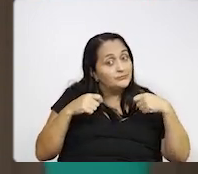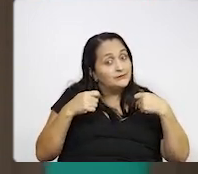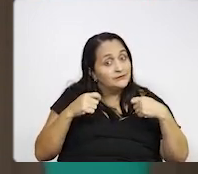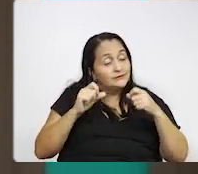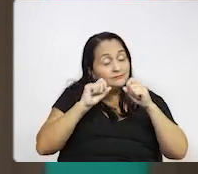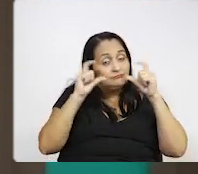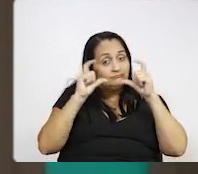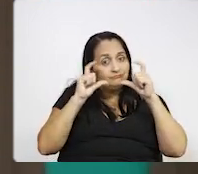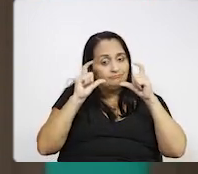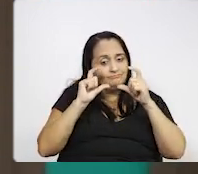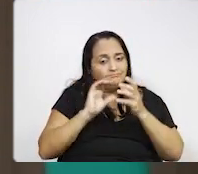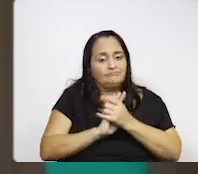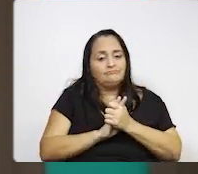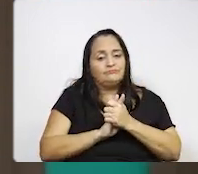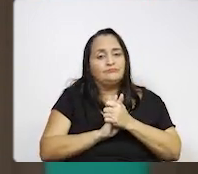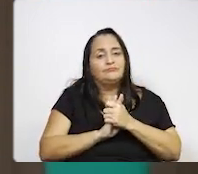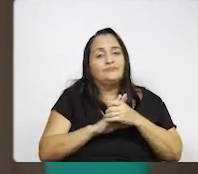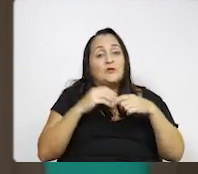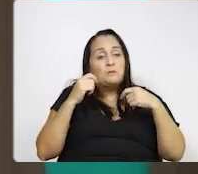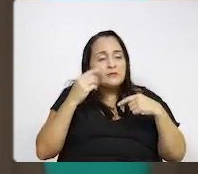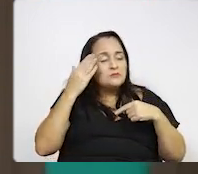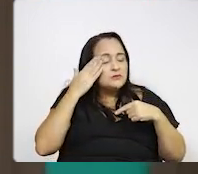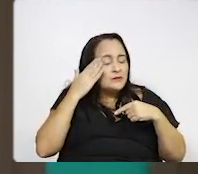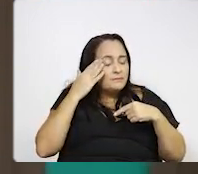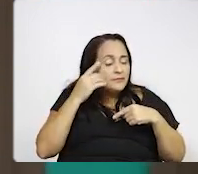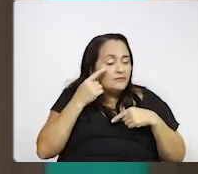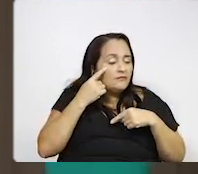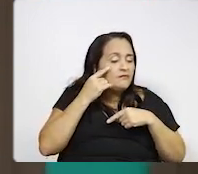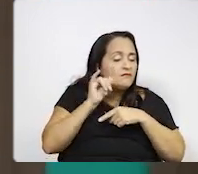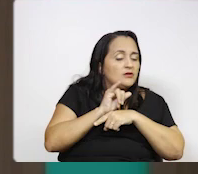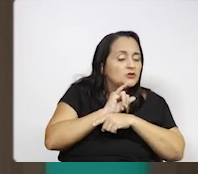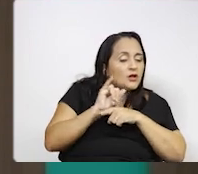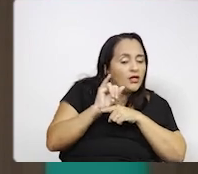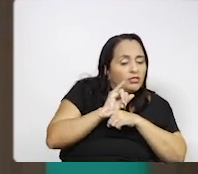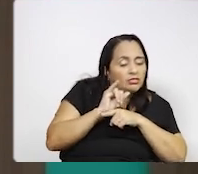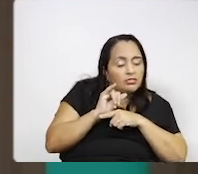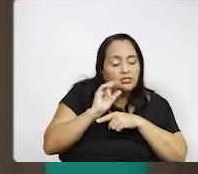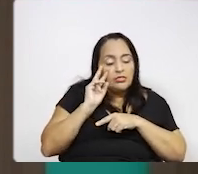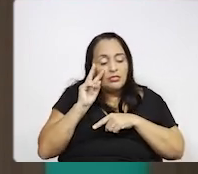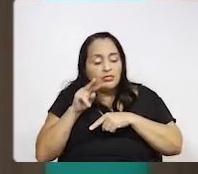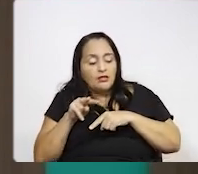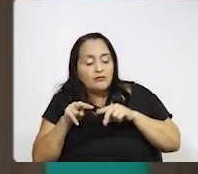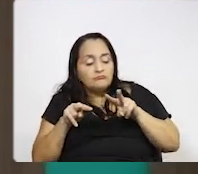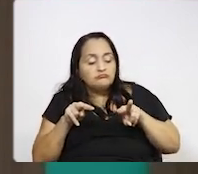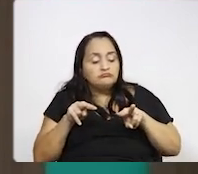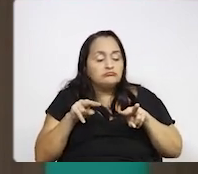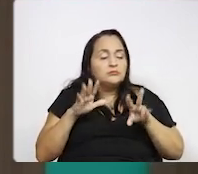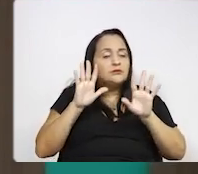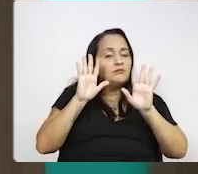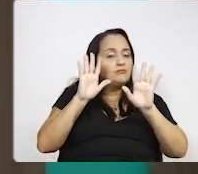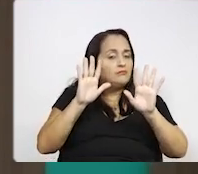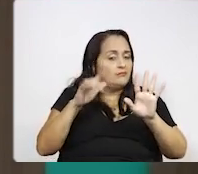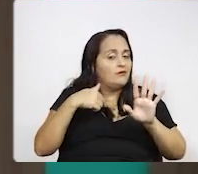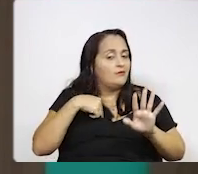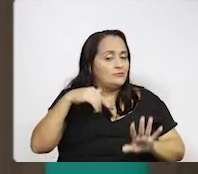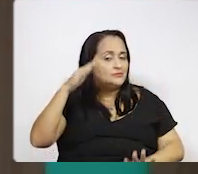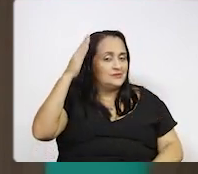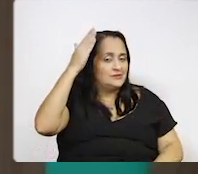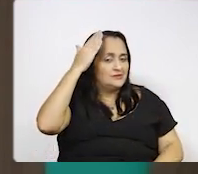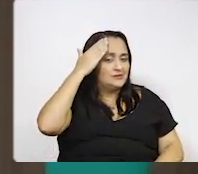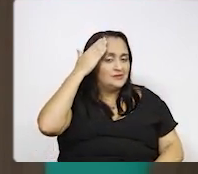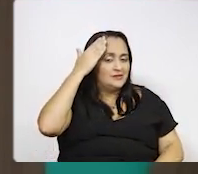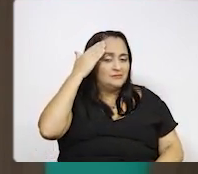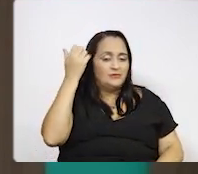denominador. Então, aqui eu vou ter que usar a mesma relação. Eu vou botar 8 e